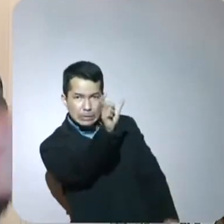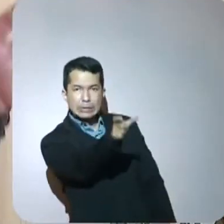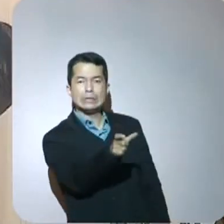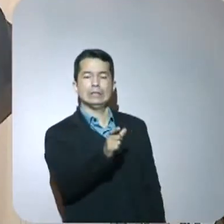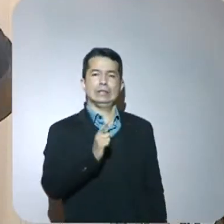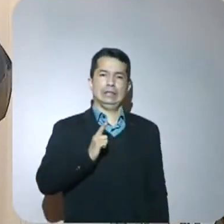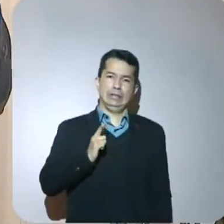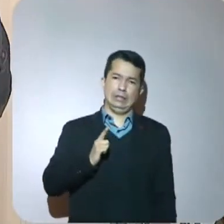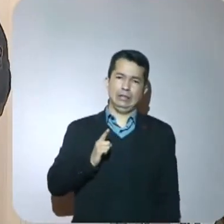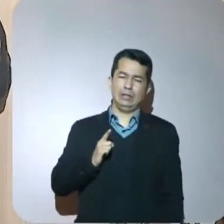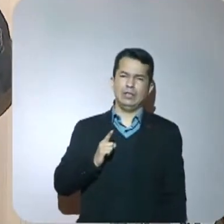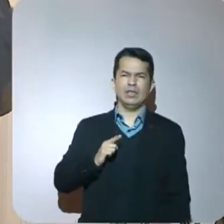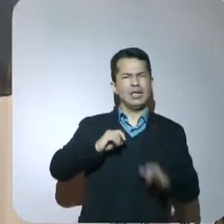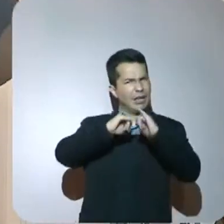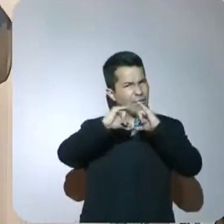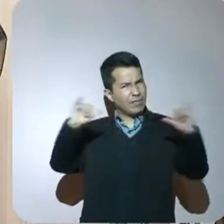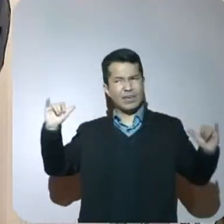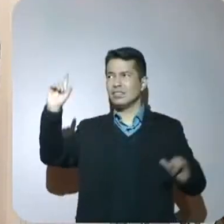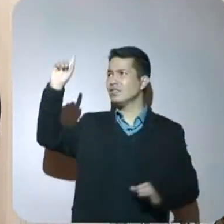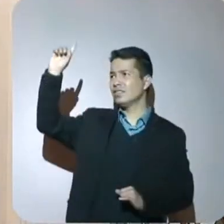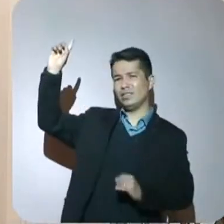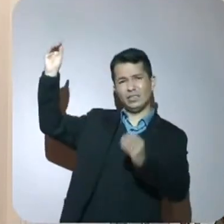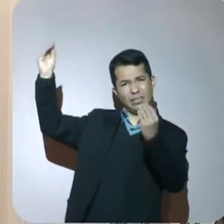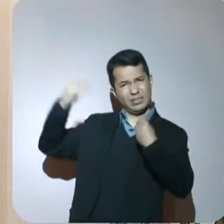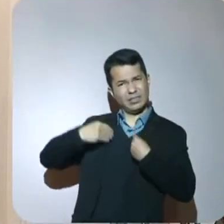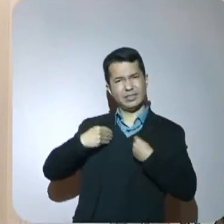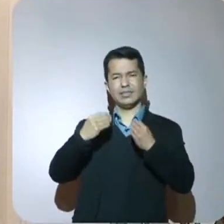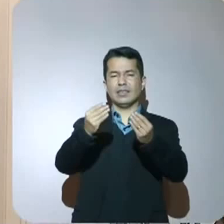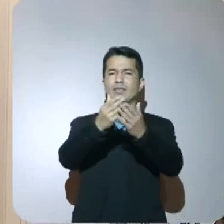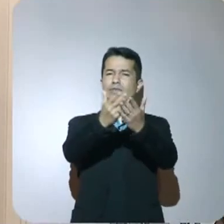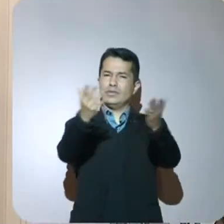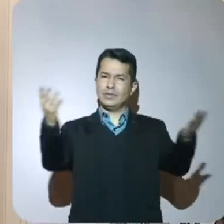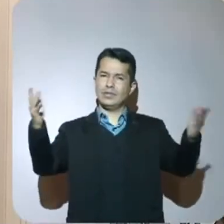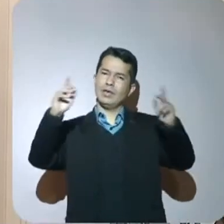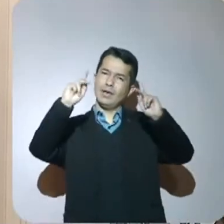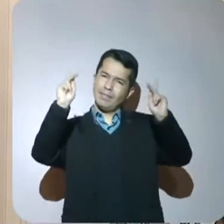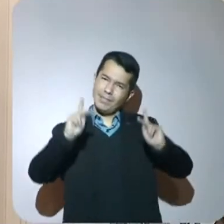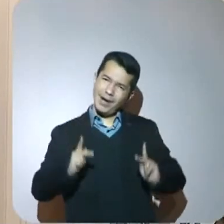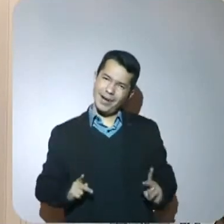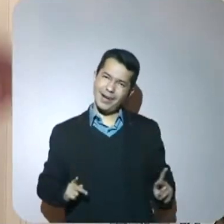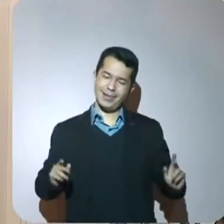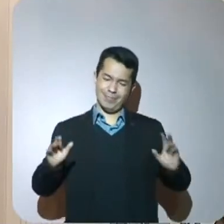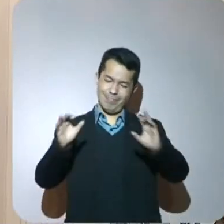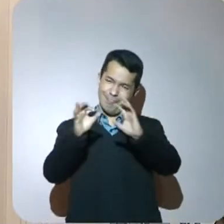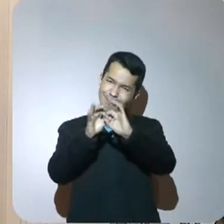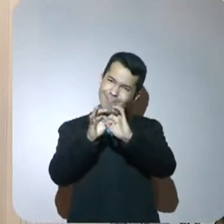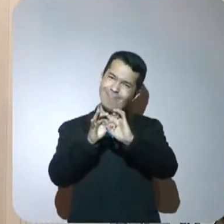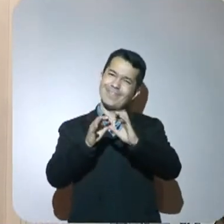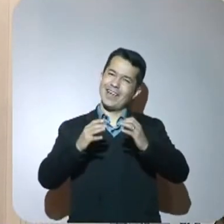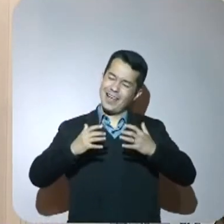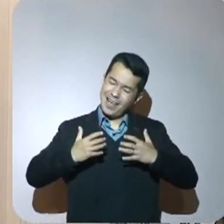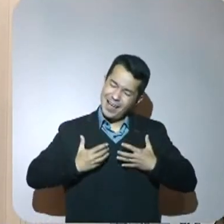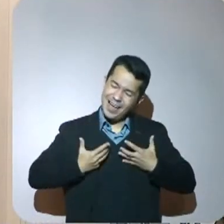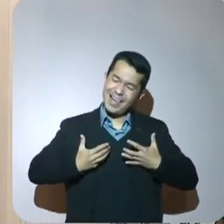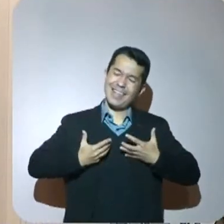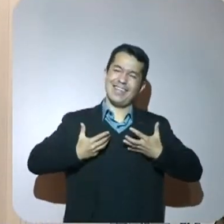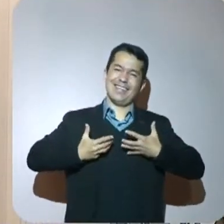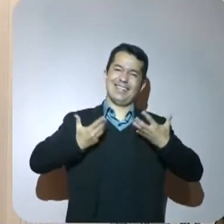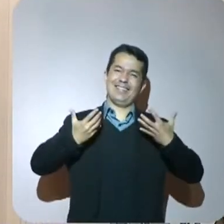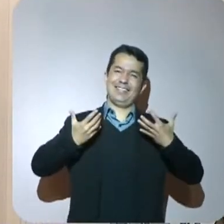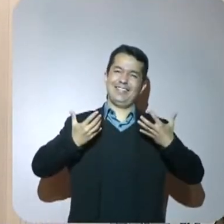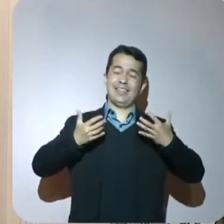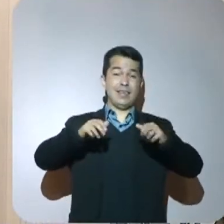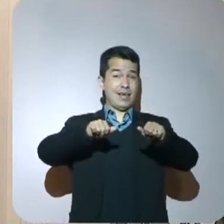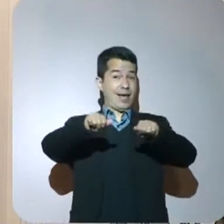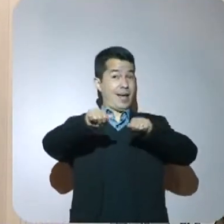a certeza e a alegria do projeto que Deus tem para a tua vida. Então, aquela igreja conseguia crescer e